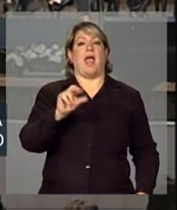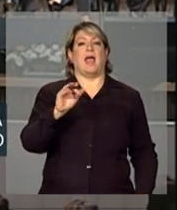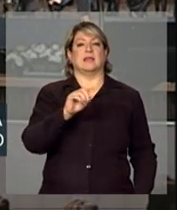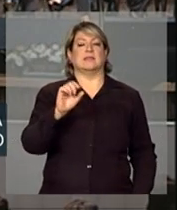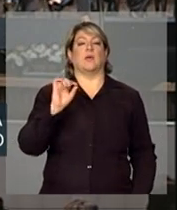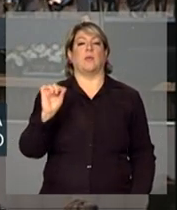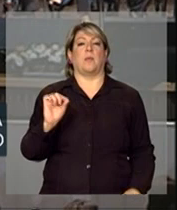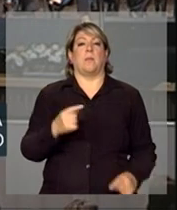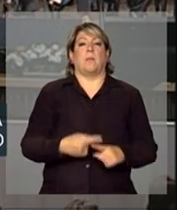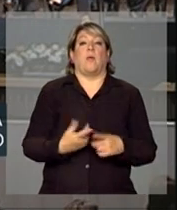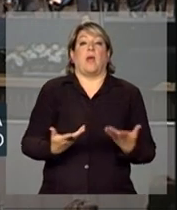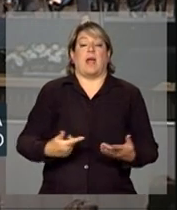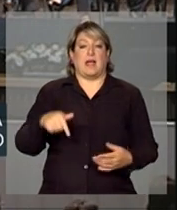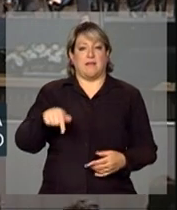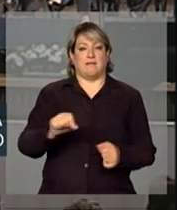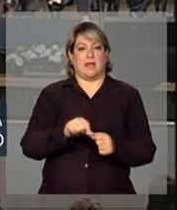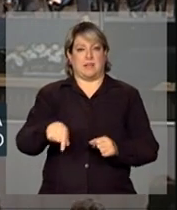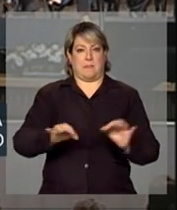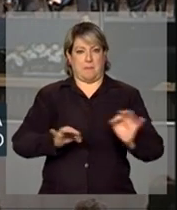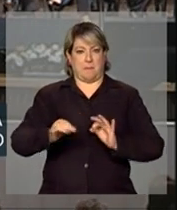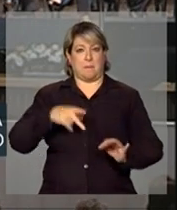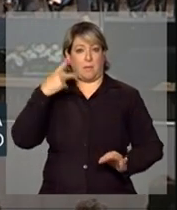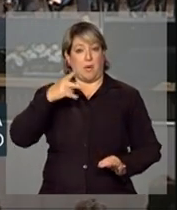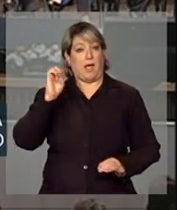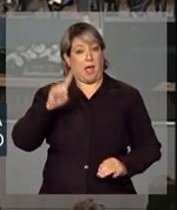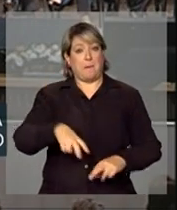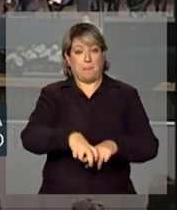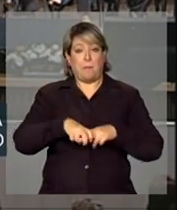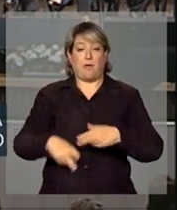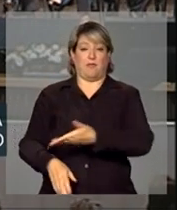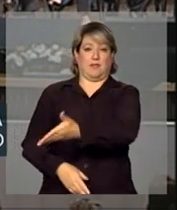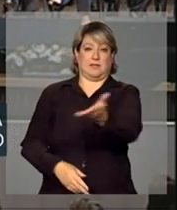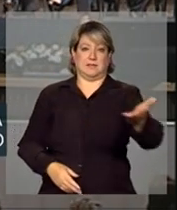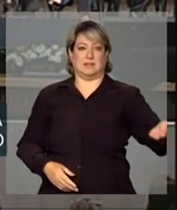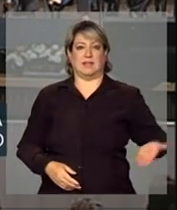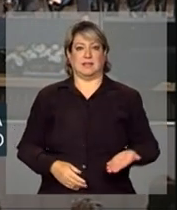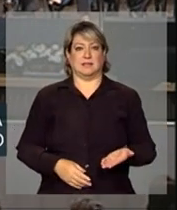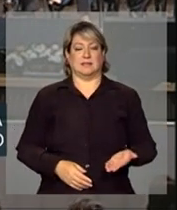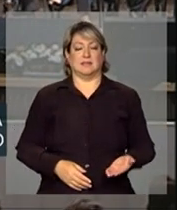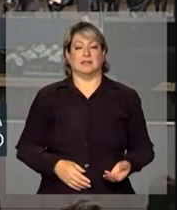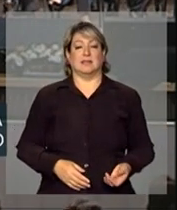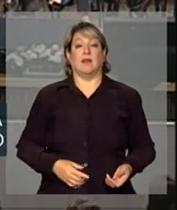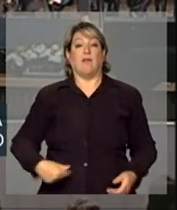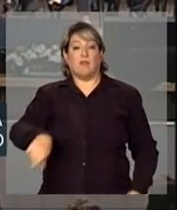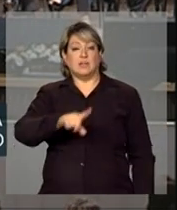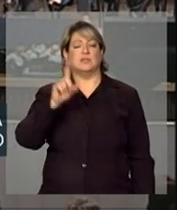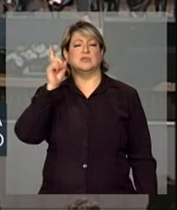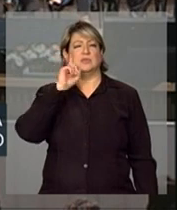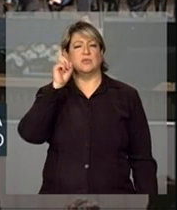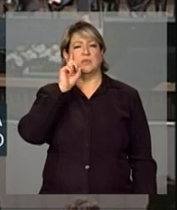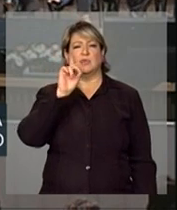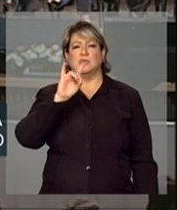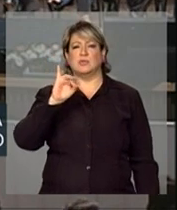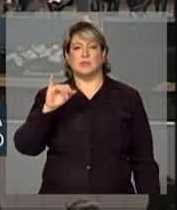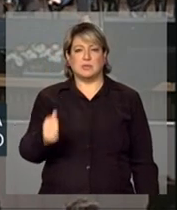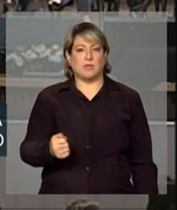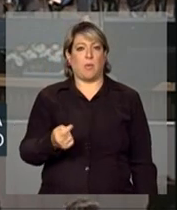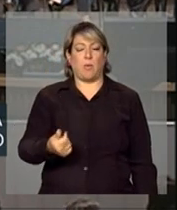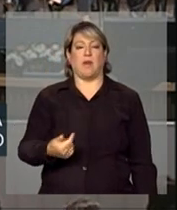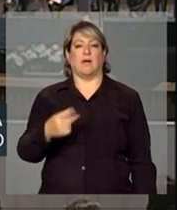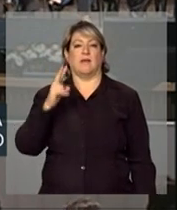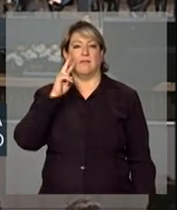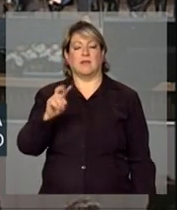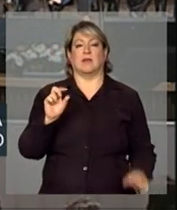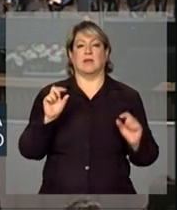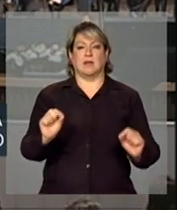desse projeto político. Numa época em que vocês ouvem praticamente todos os dias, por grande